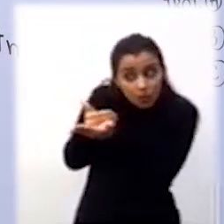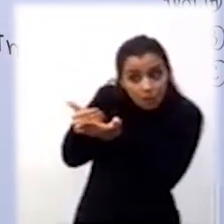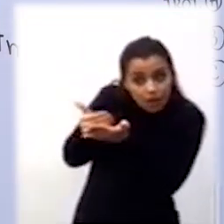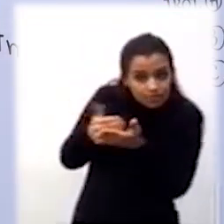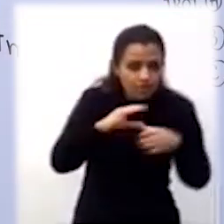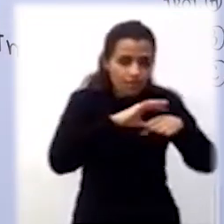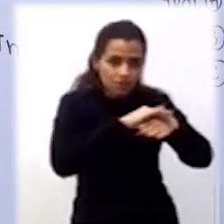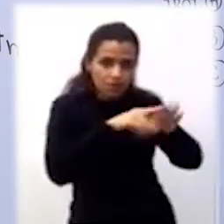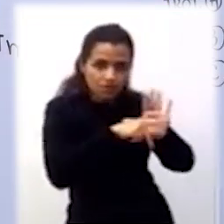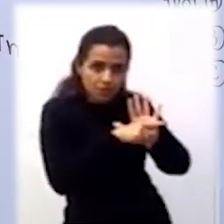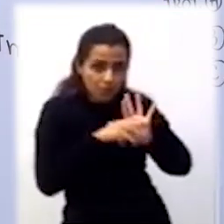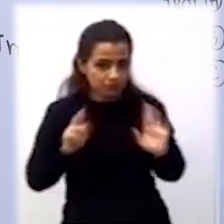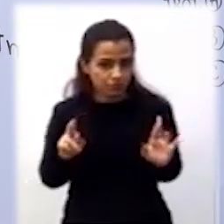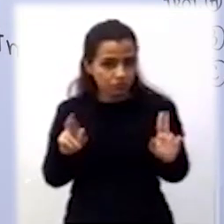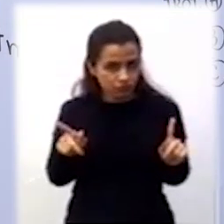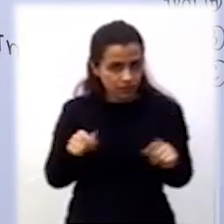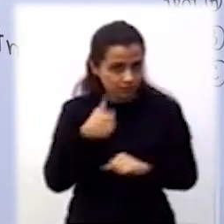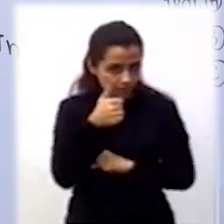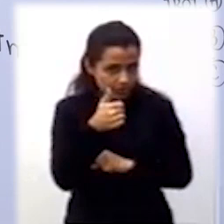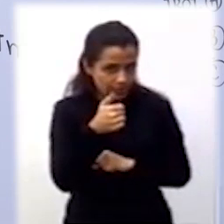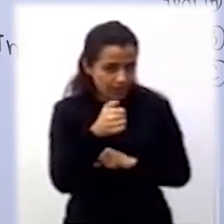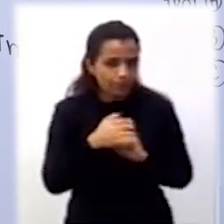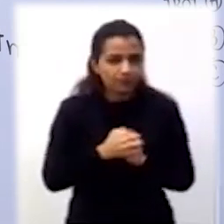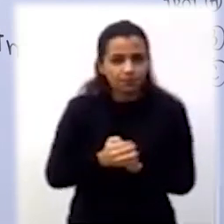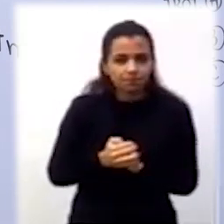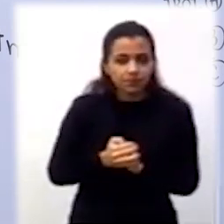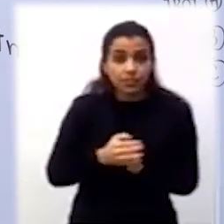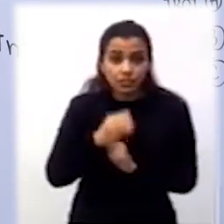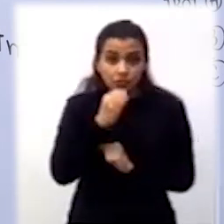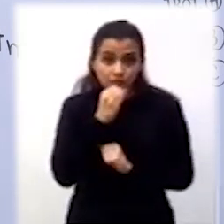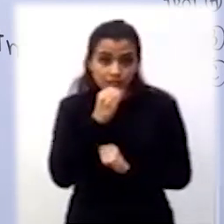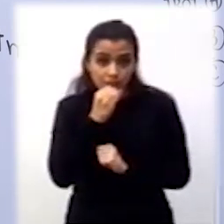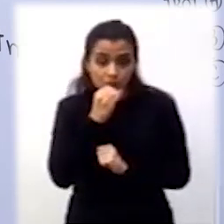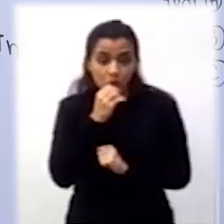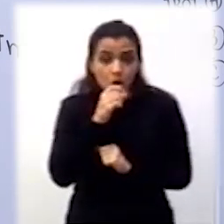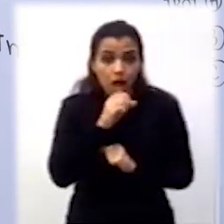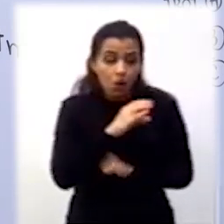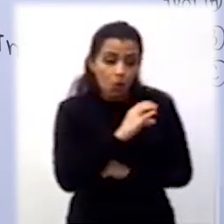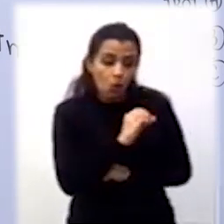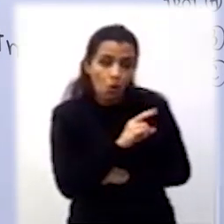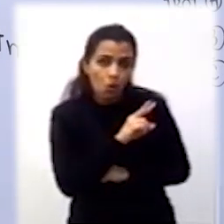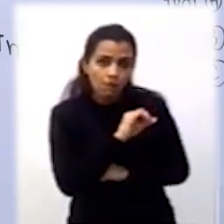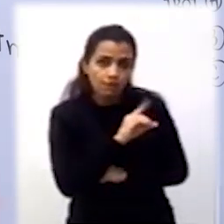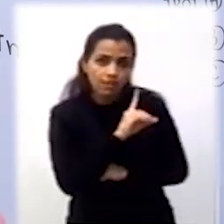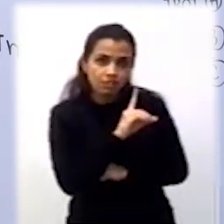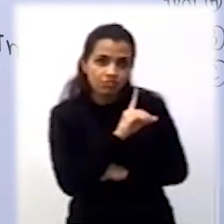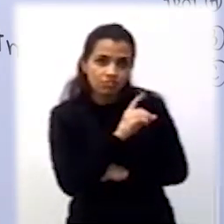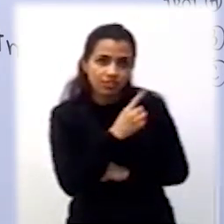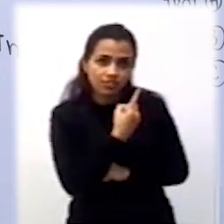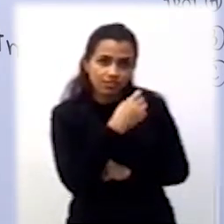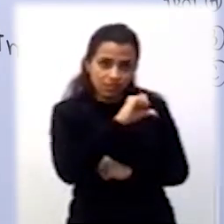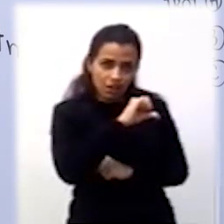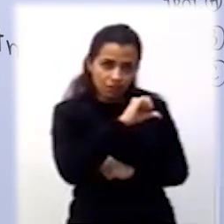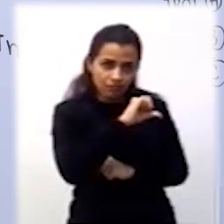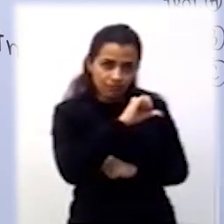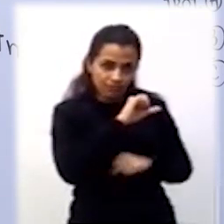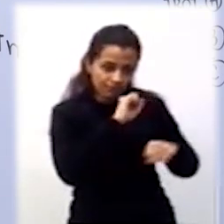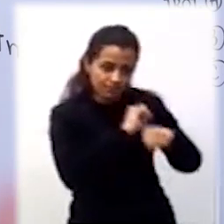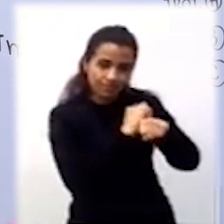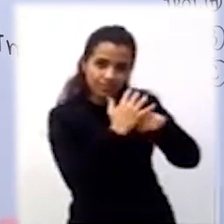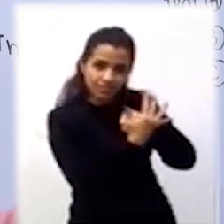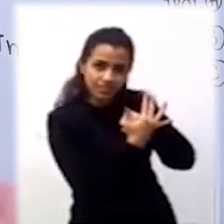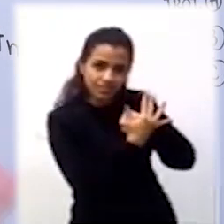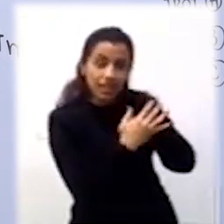vocês, antes de falar dele, do causador da Covid-19? Exemplo, AIDS. Já ouviram falar da AIDS?